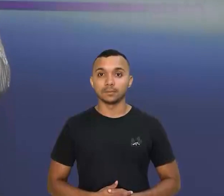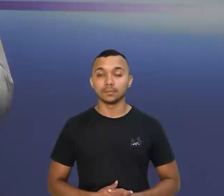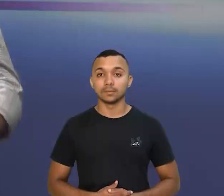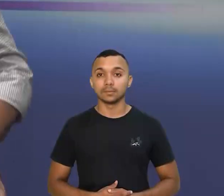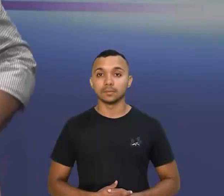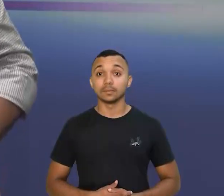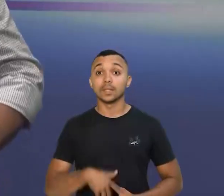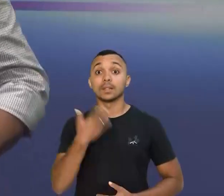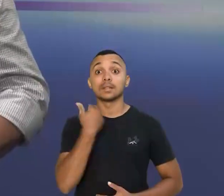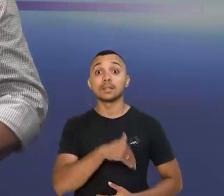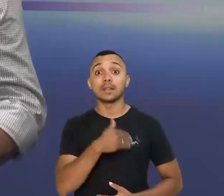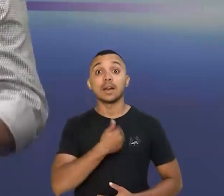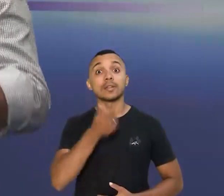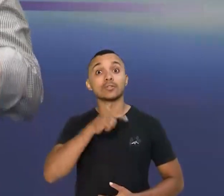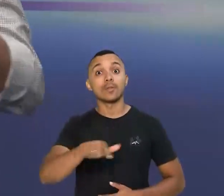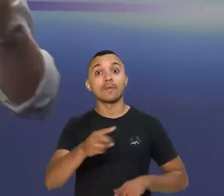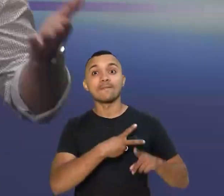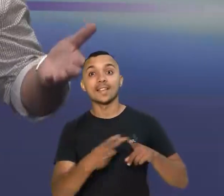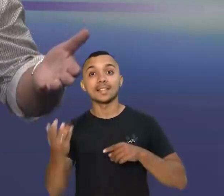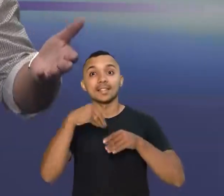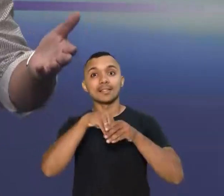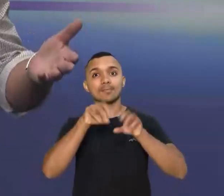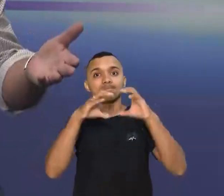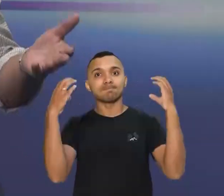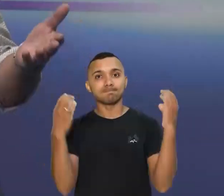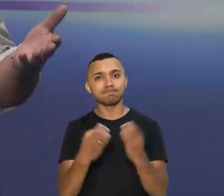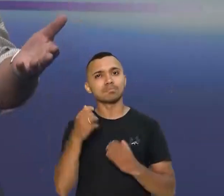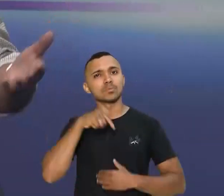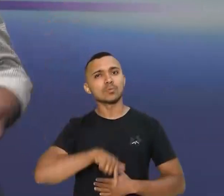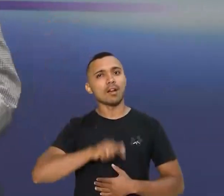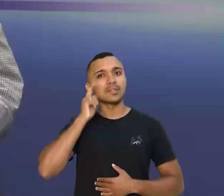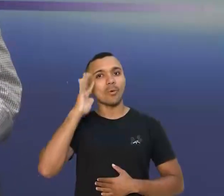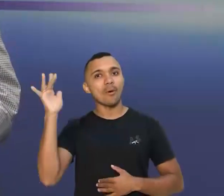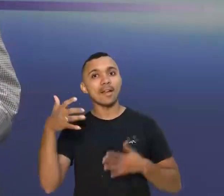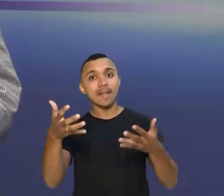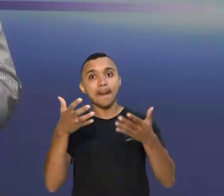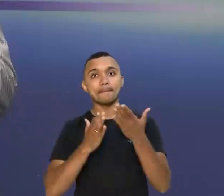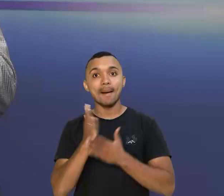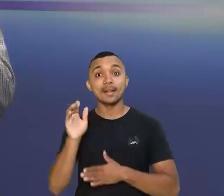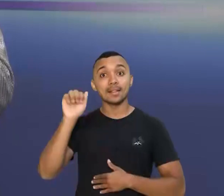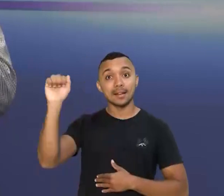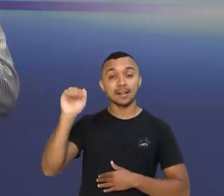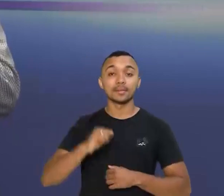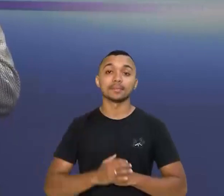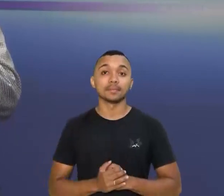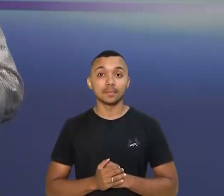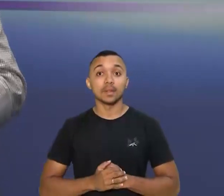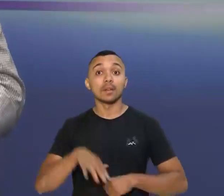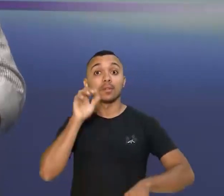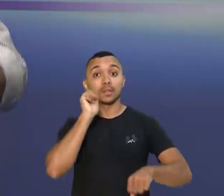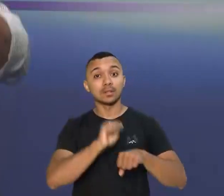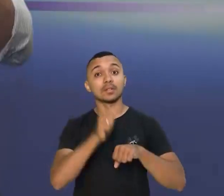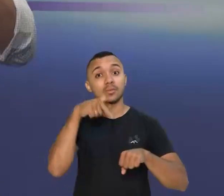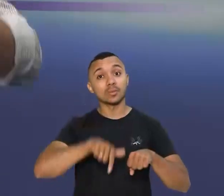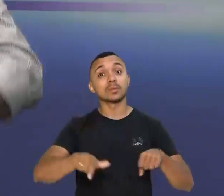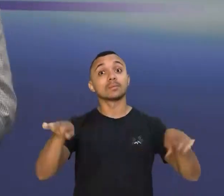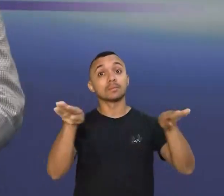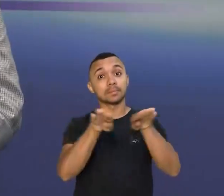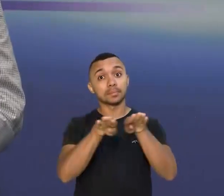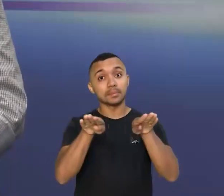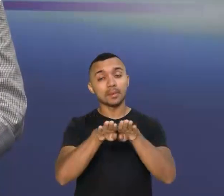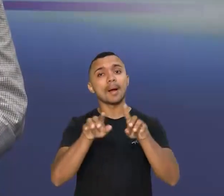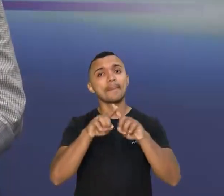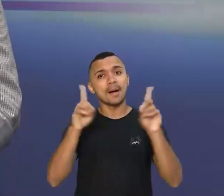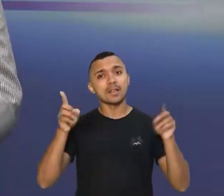O Ceará volta a vencer no Castelão e a sonhar com o G4 da Série B. Fortaleza empata mais uma, mas continua na parte de